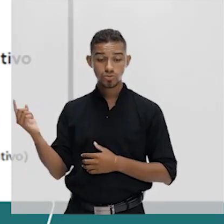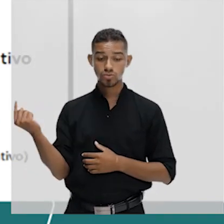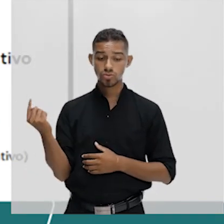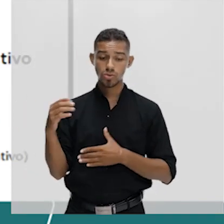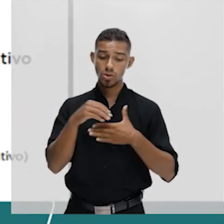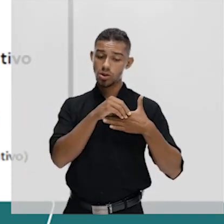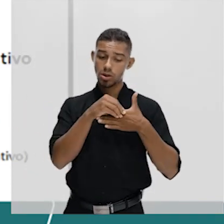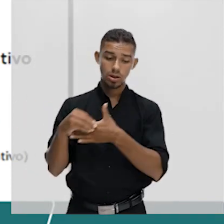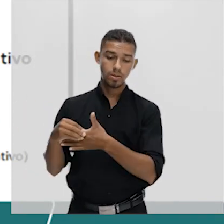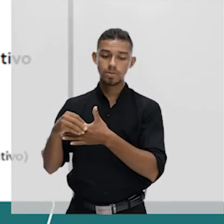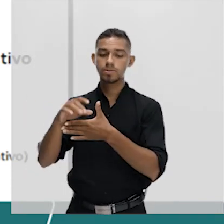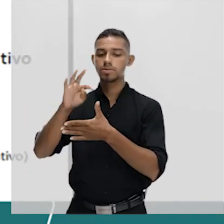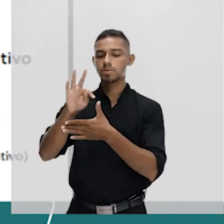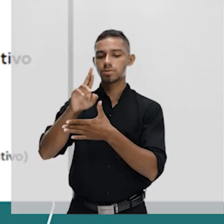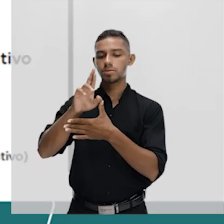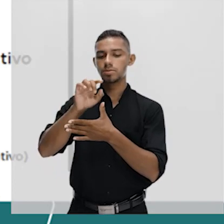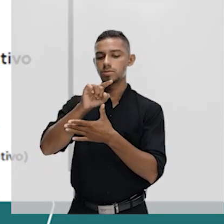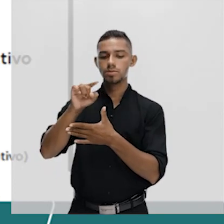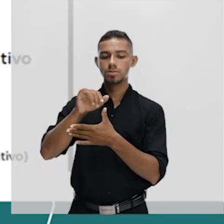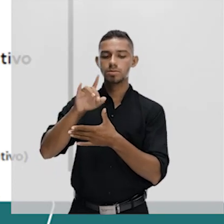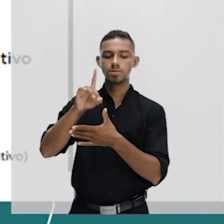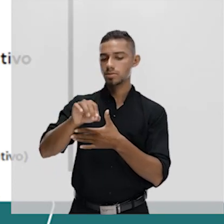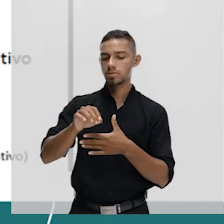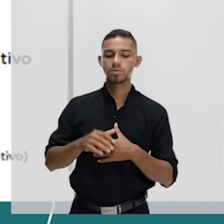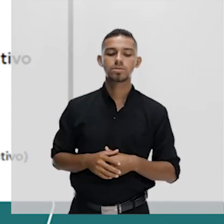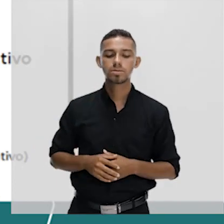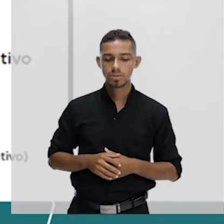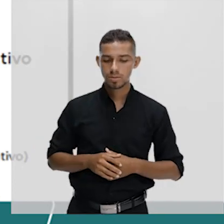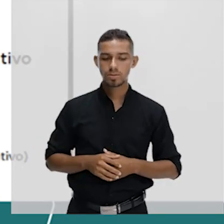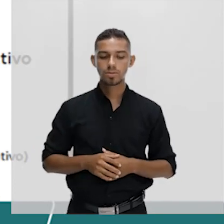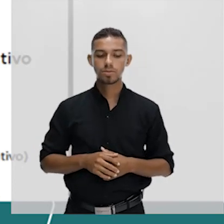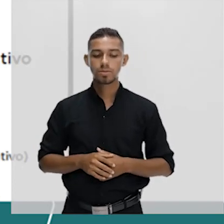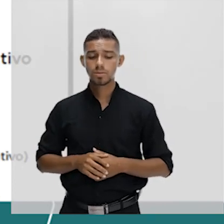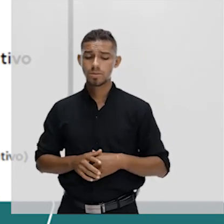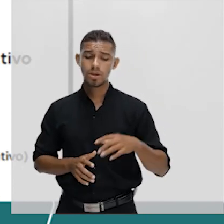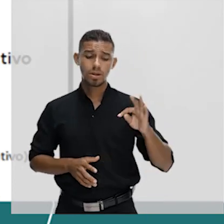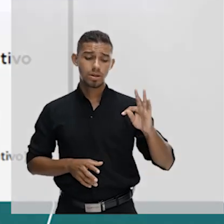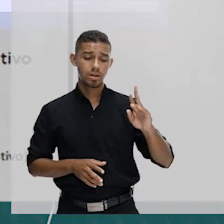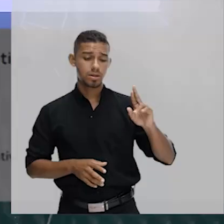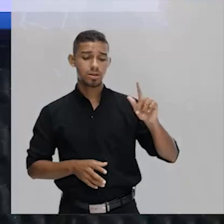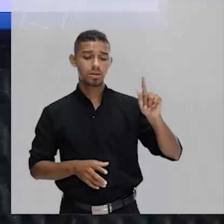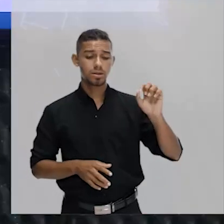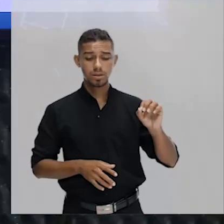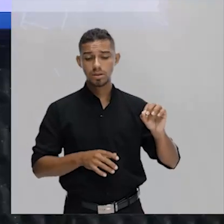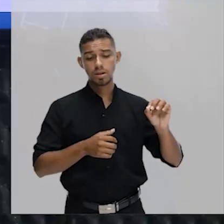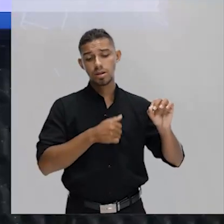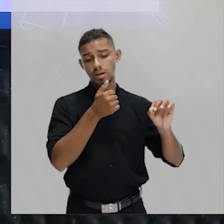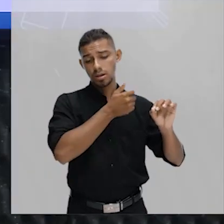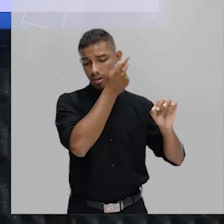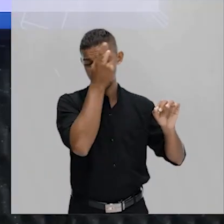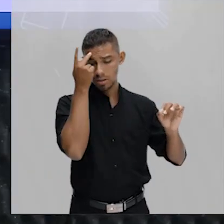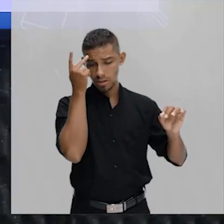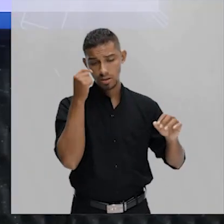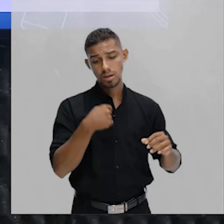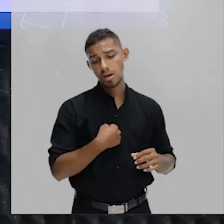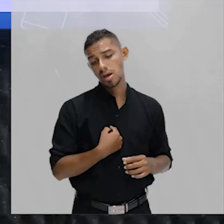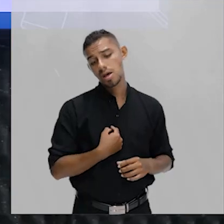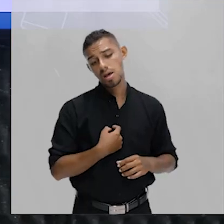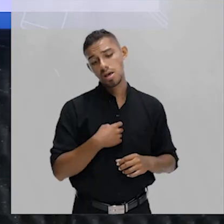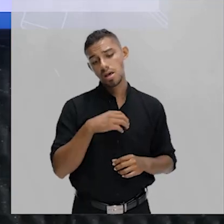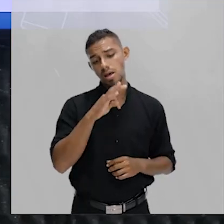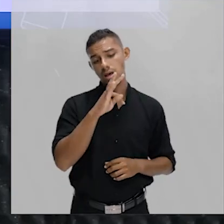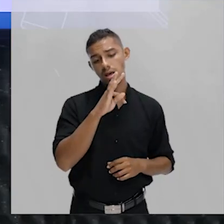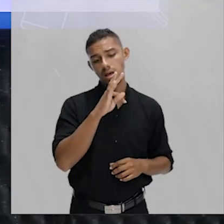ele havia trazido. Trago só existe como primeira pessoa do singular. Eu trago,